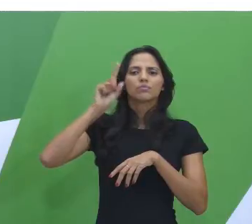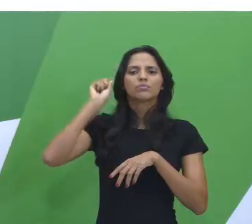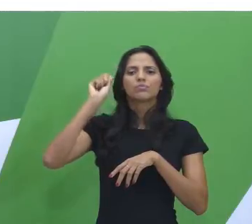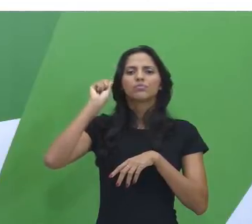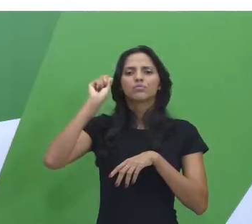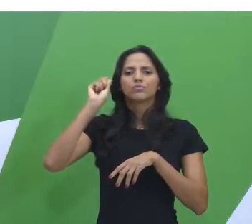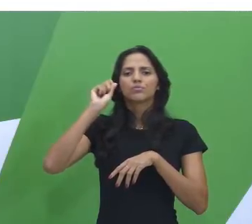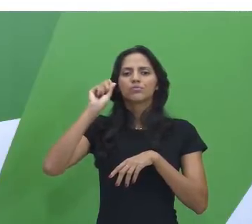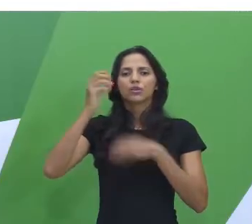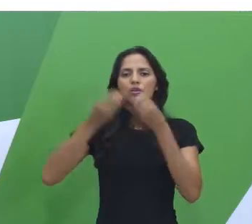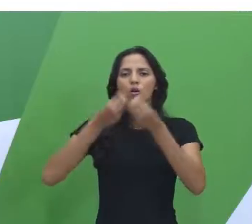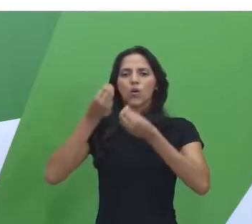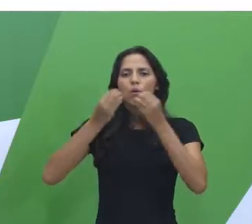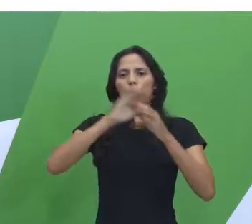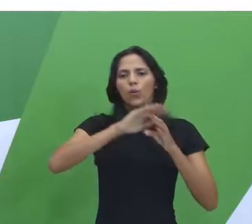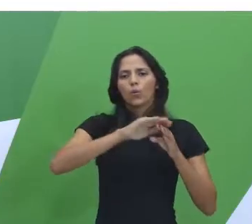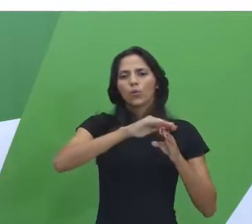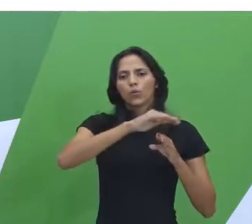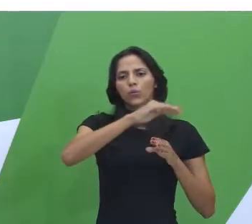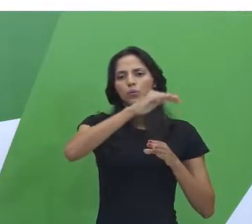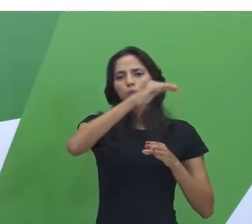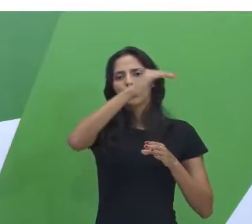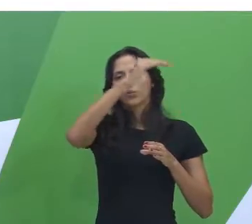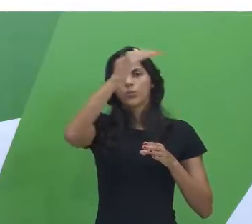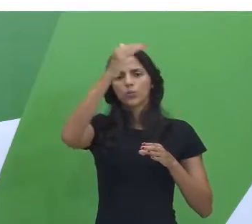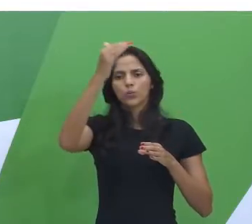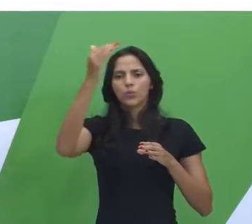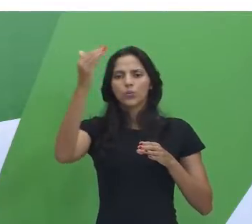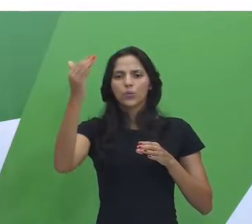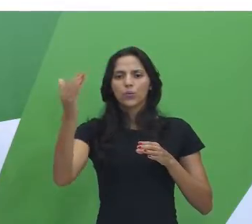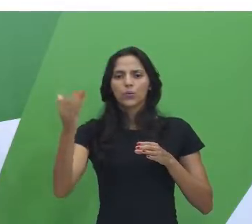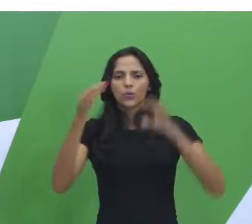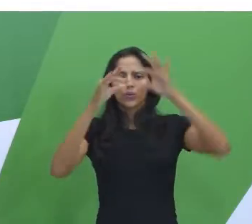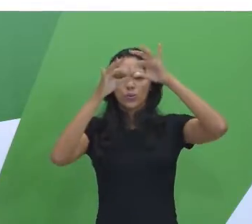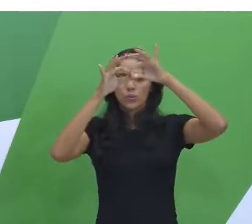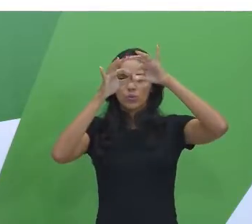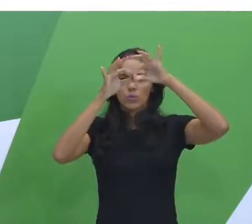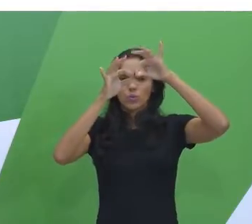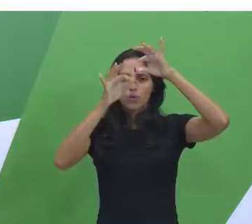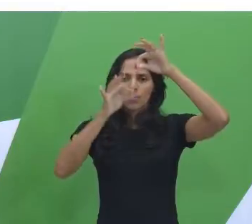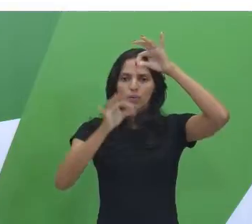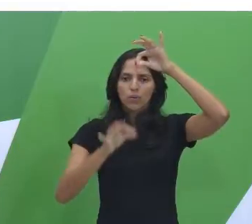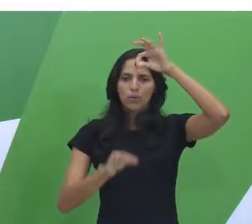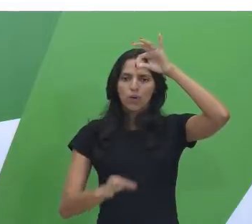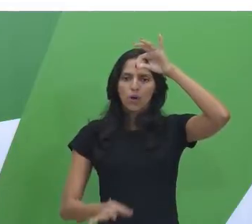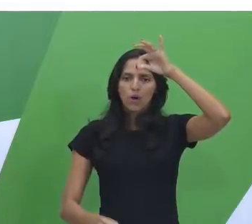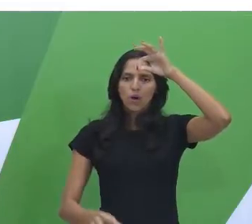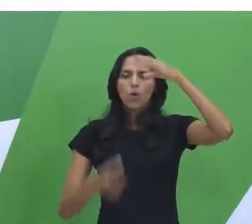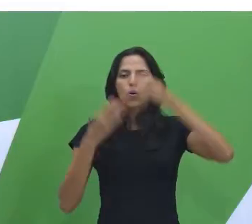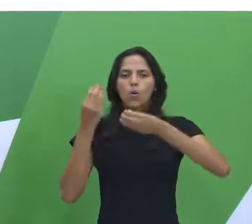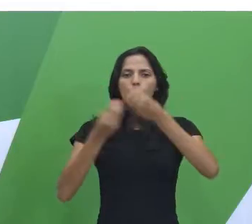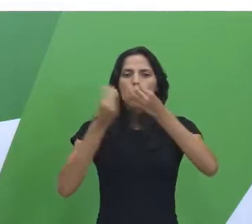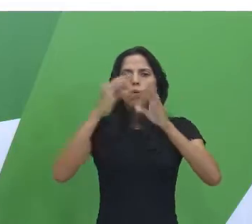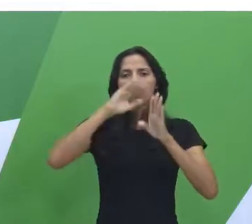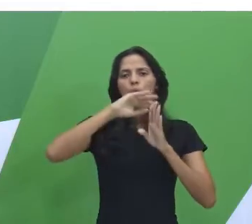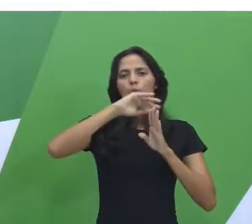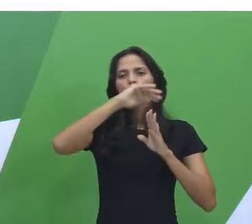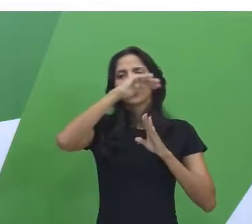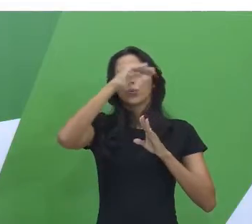da trigonometria no cotidiano, que é como determinar a altura do pão de açúcar. Como nós faríamos